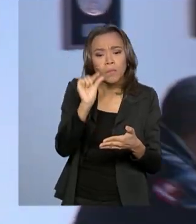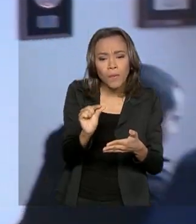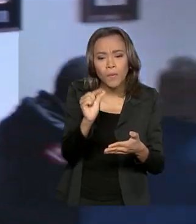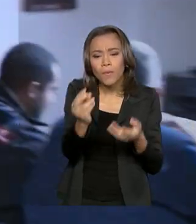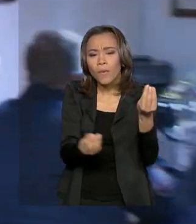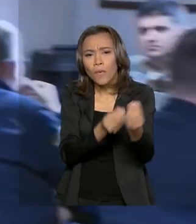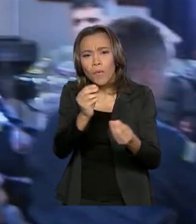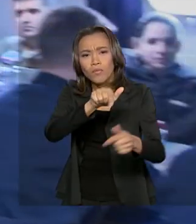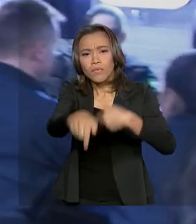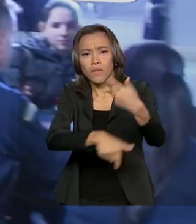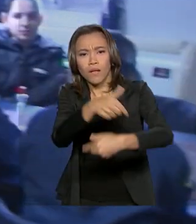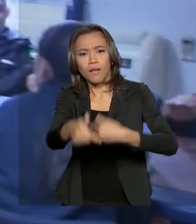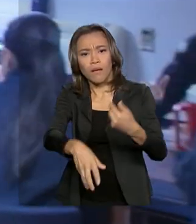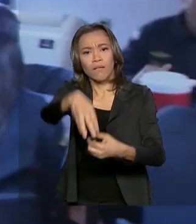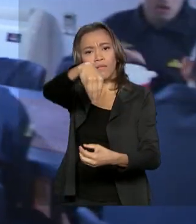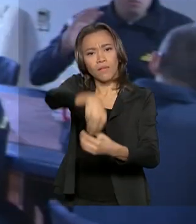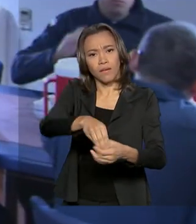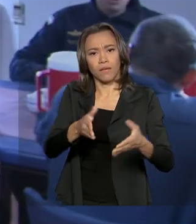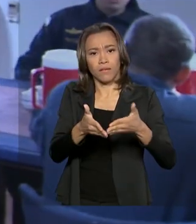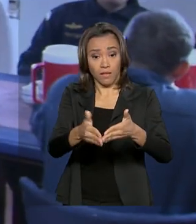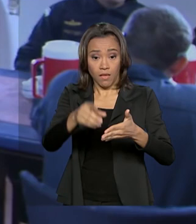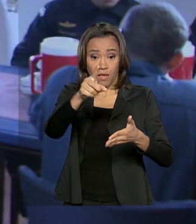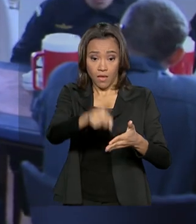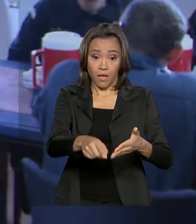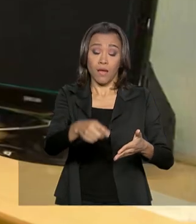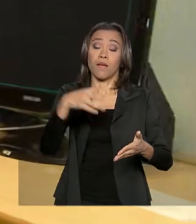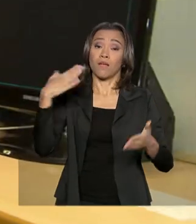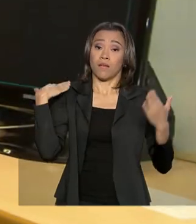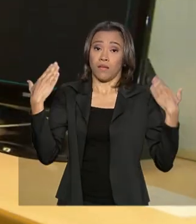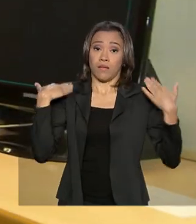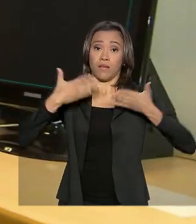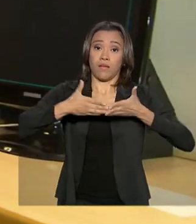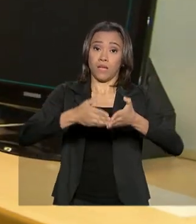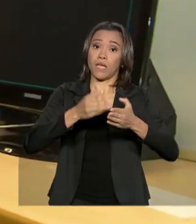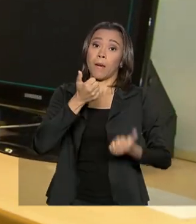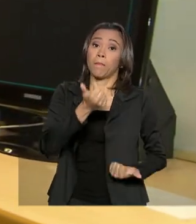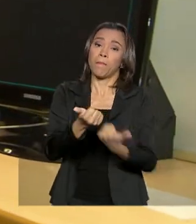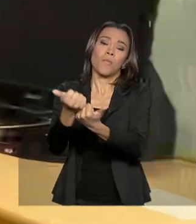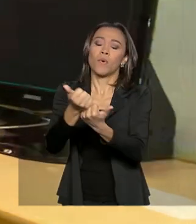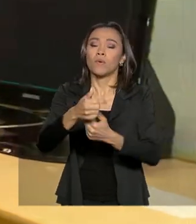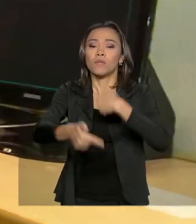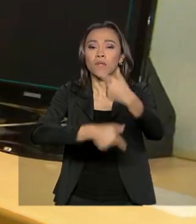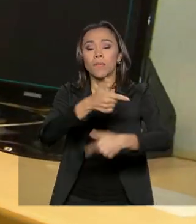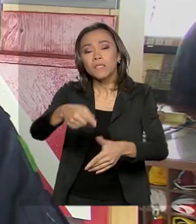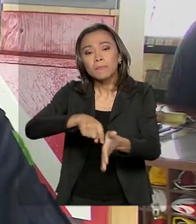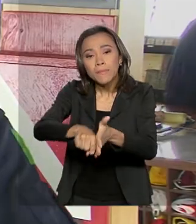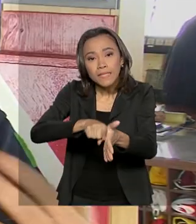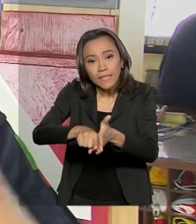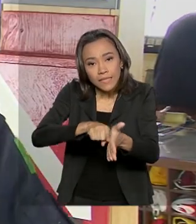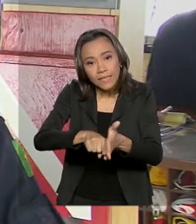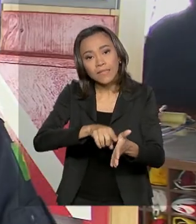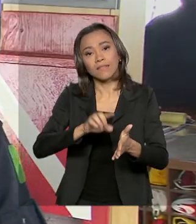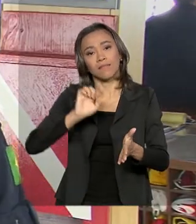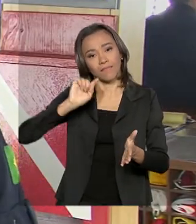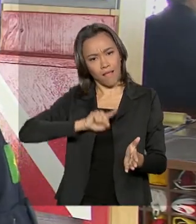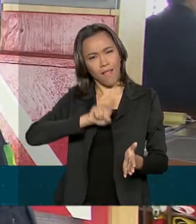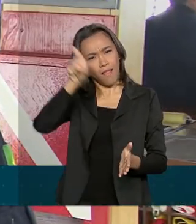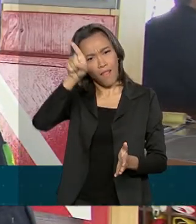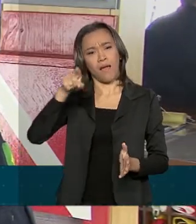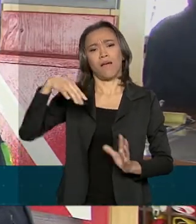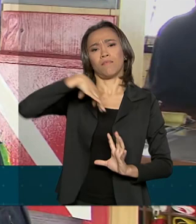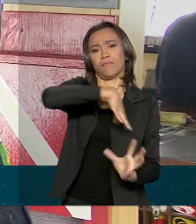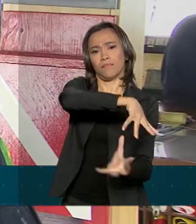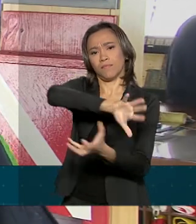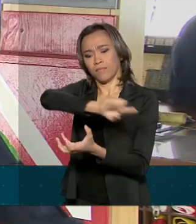almirante Maximiano, um navio da Marinha que apoia o trabalho de pesquisadores brasileiros na Antártica. Embarcam aqui diversos